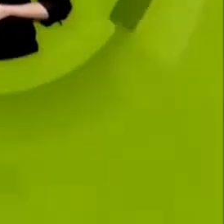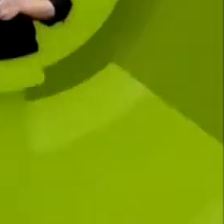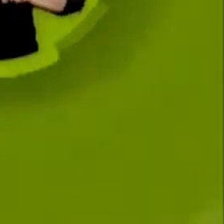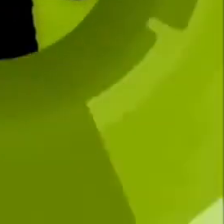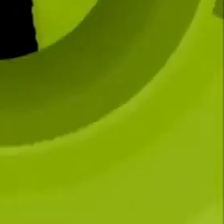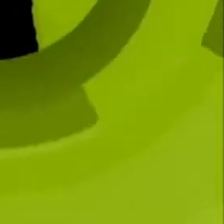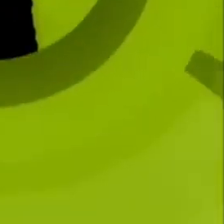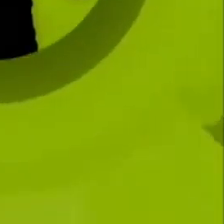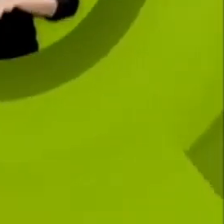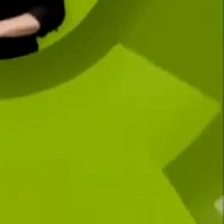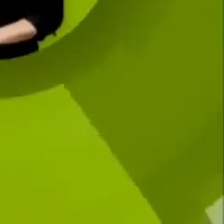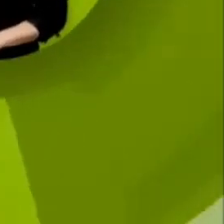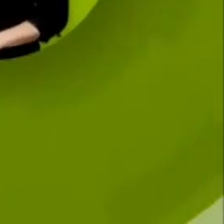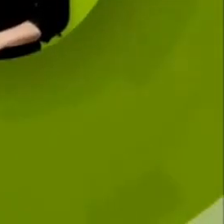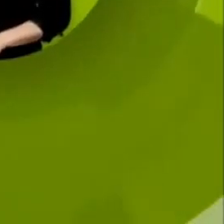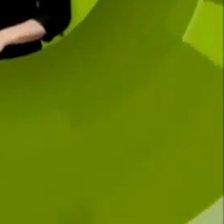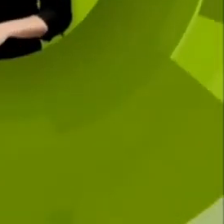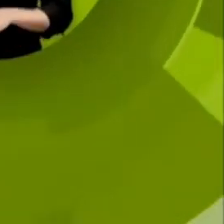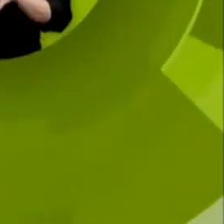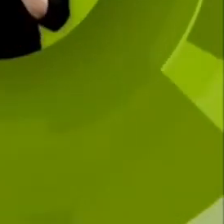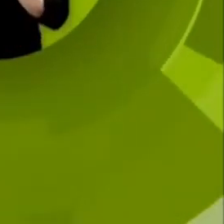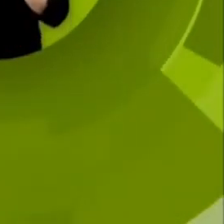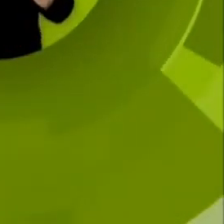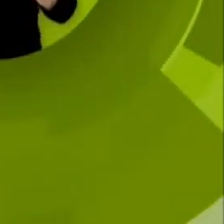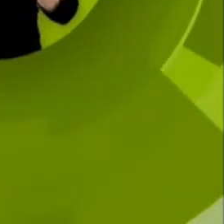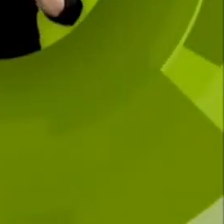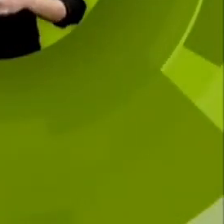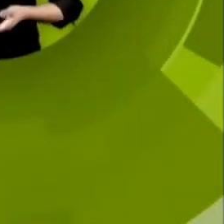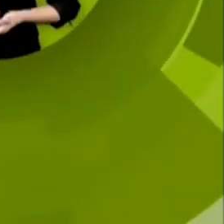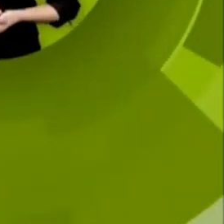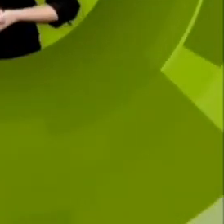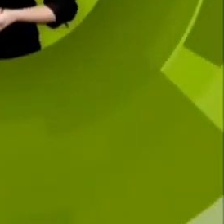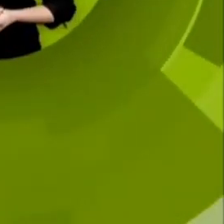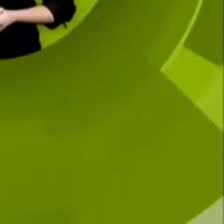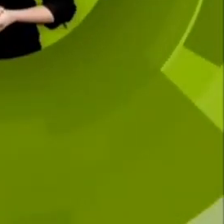O programa a seguir é livre para todos os públicos.